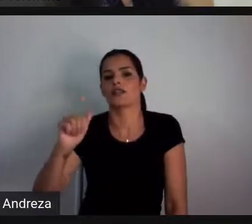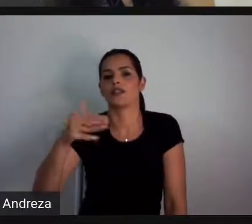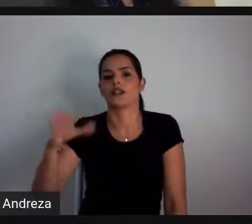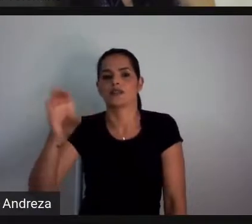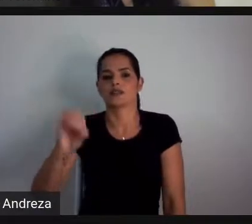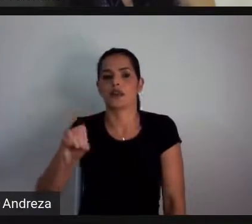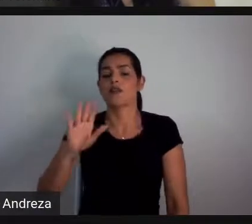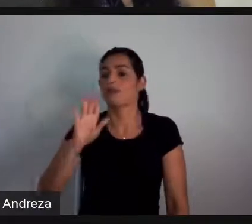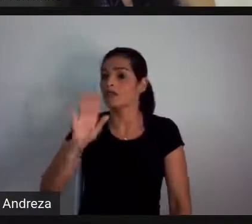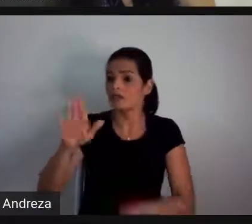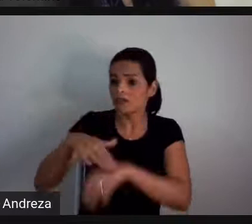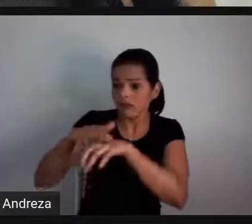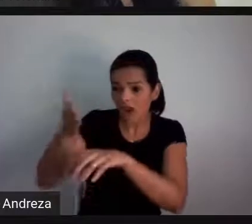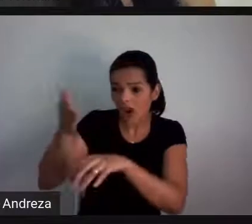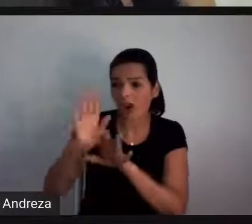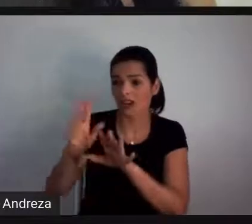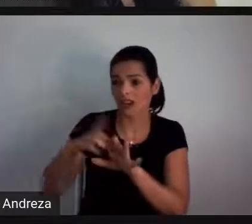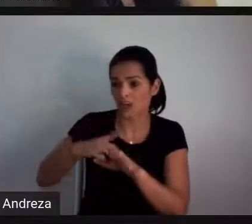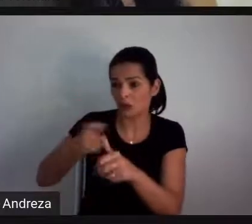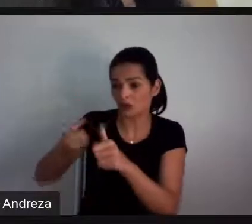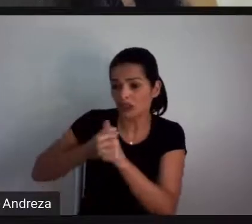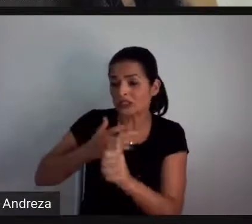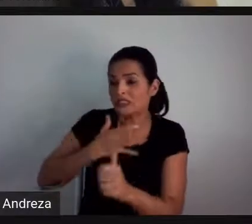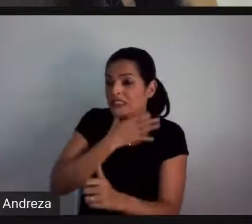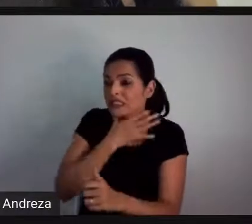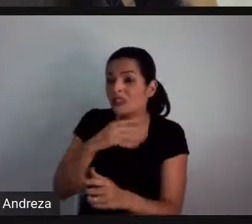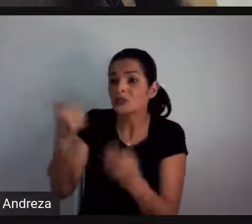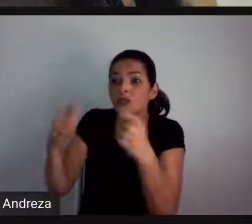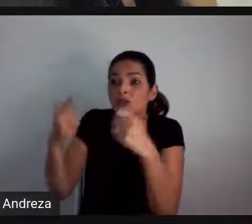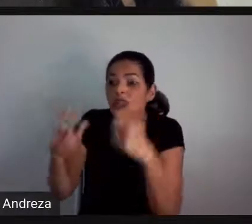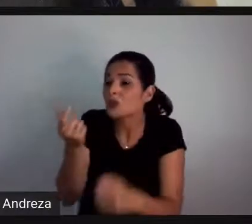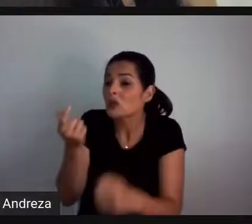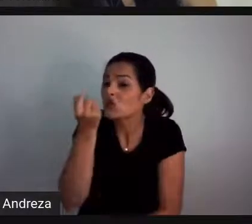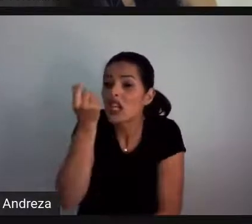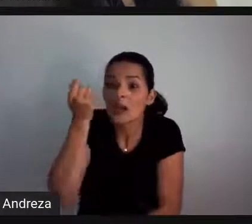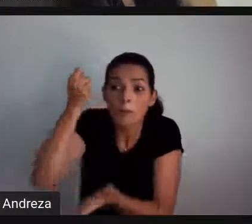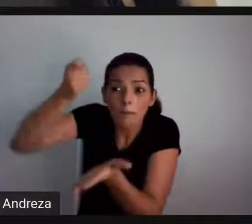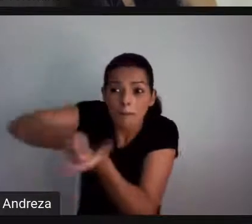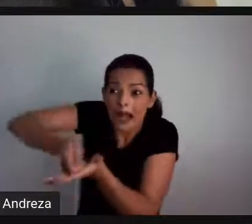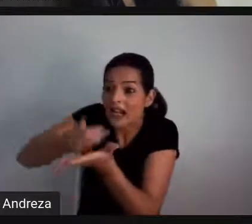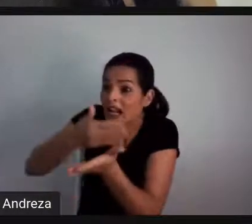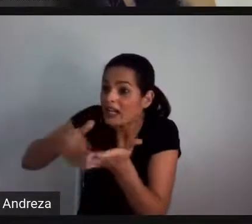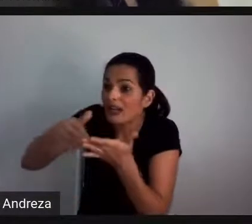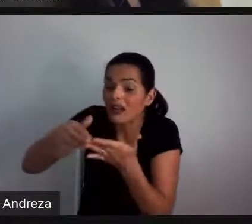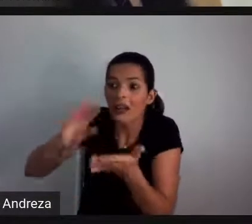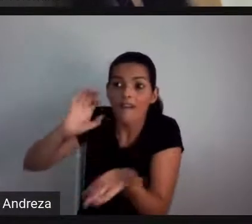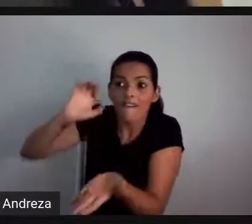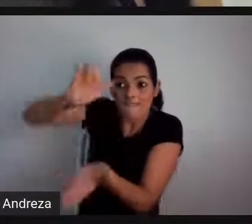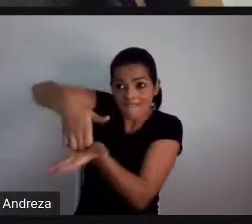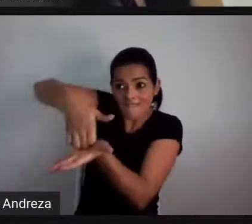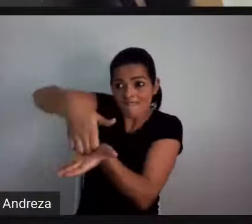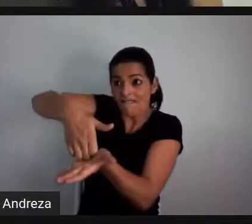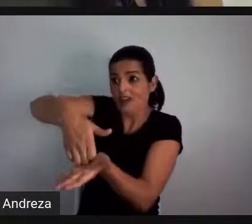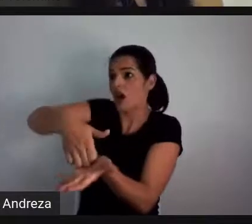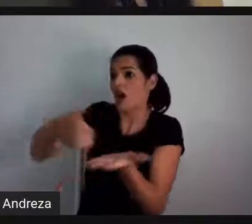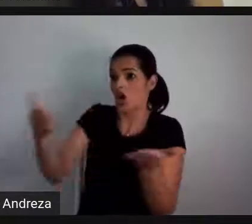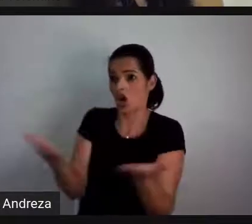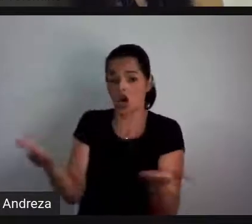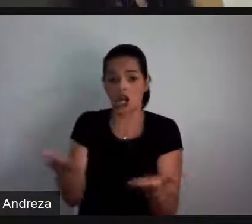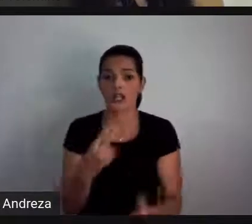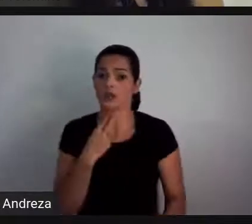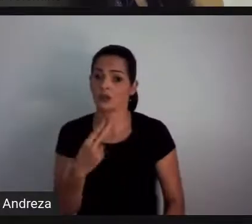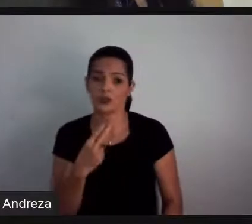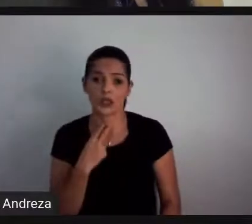numa situação de endividamento, eu não tenho capacidade de pagar, de honrar essa dívida, essa